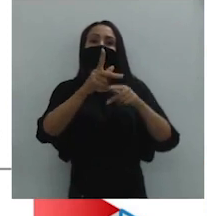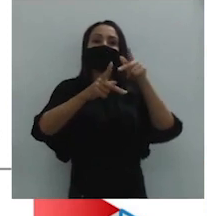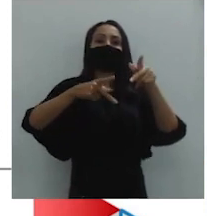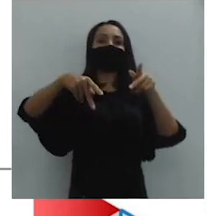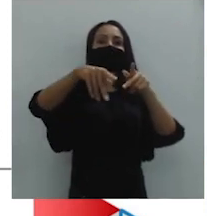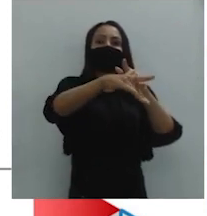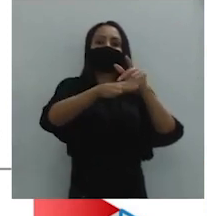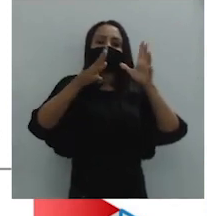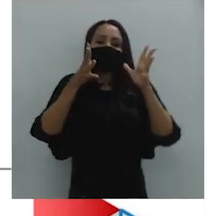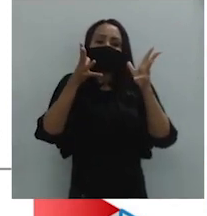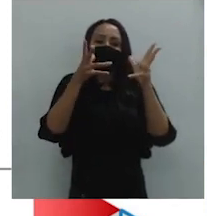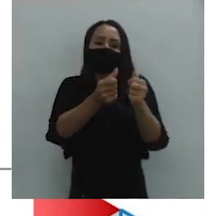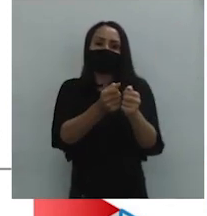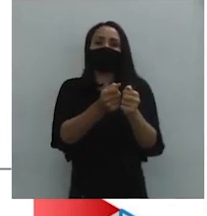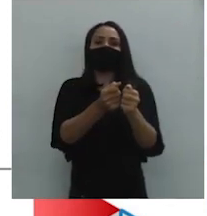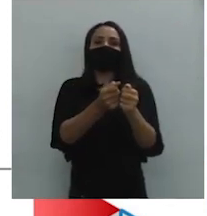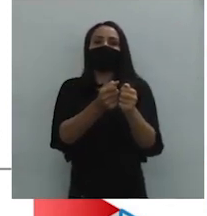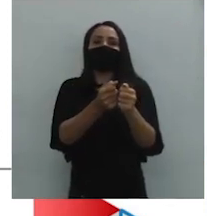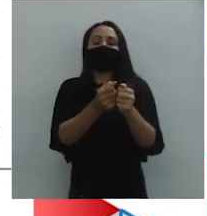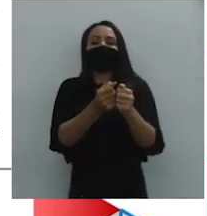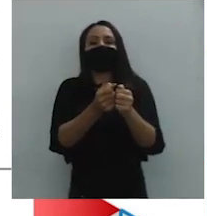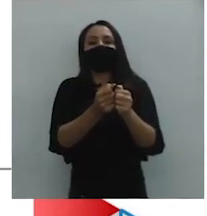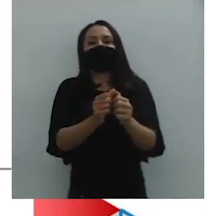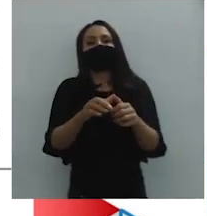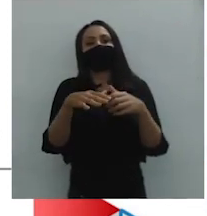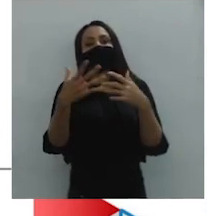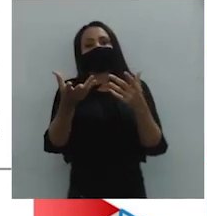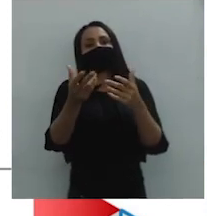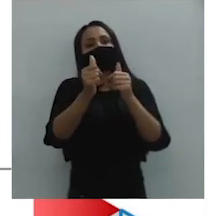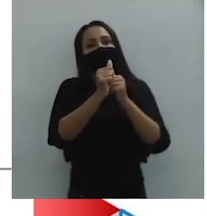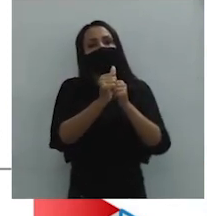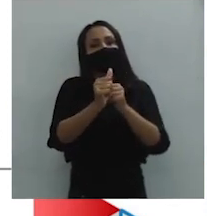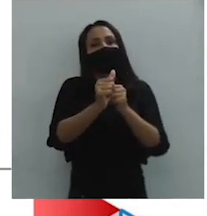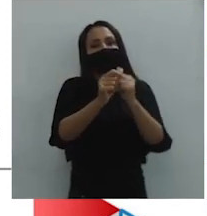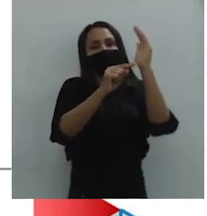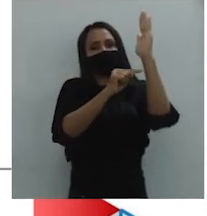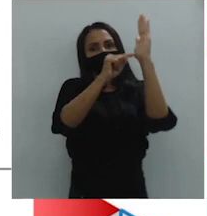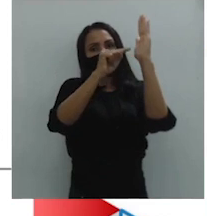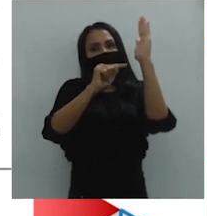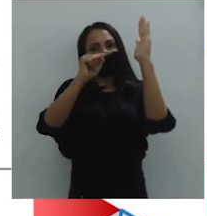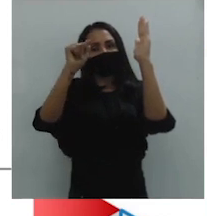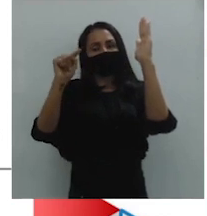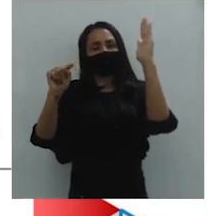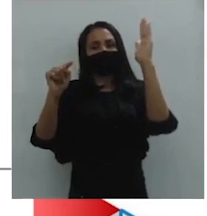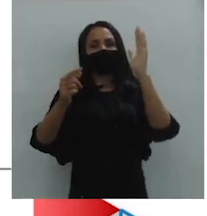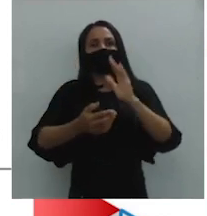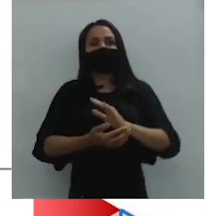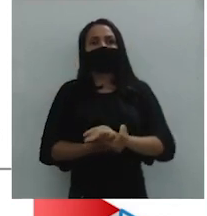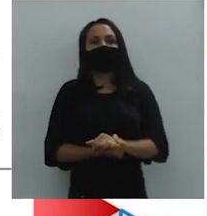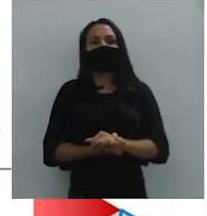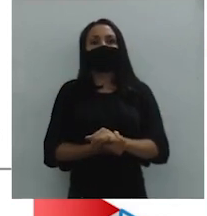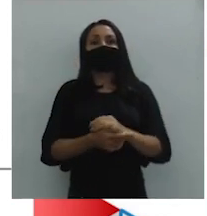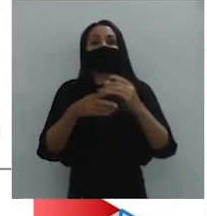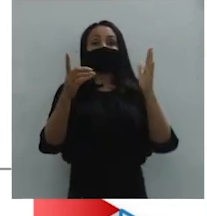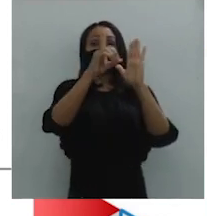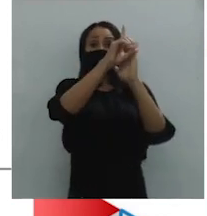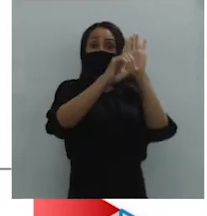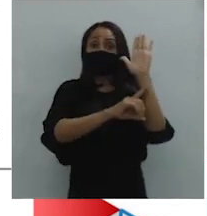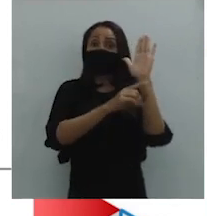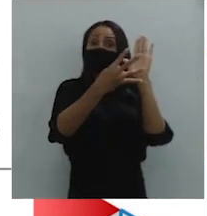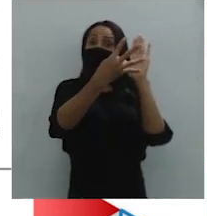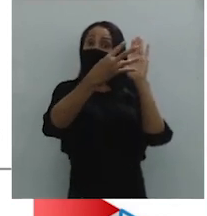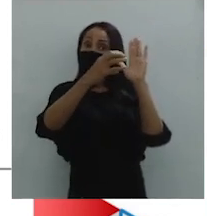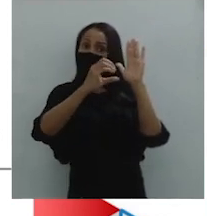população total. Ou seja, se você acompanhar aqui nesse gráfico 1, né, da taxa, isso da década de